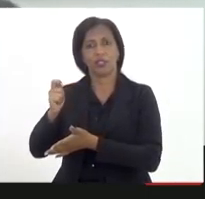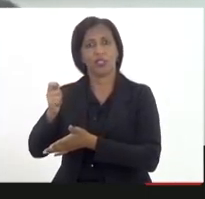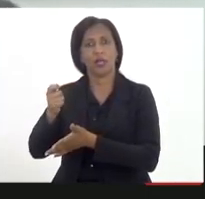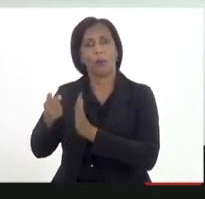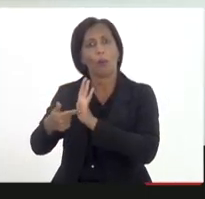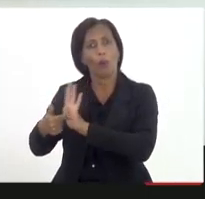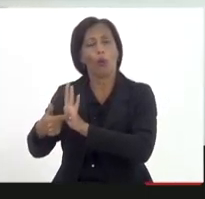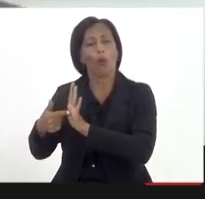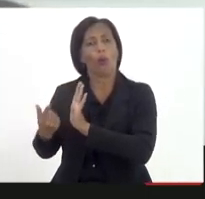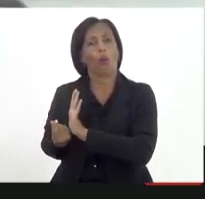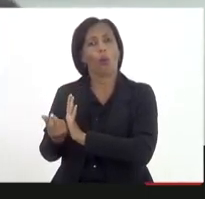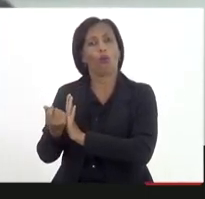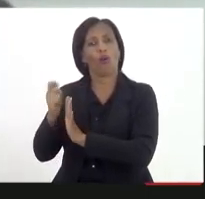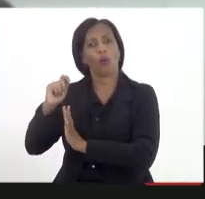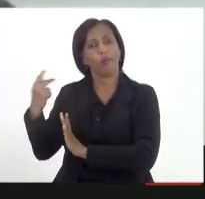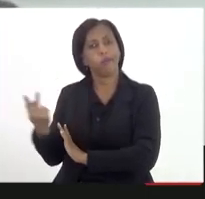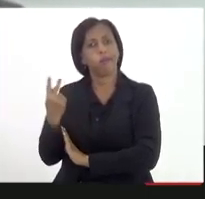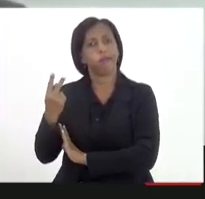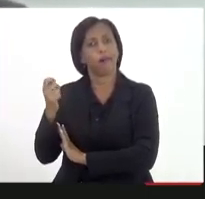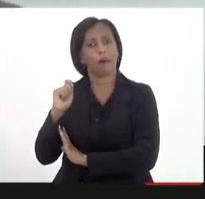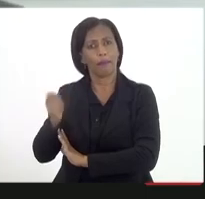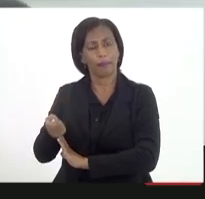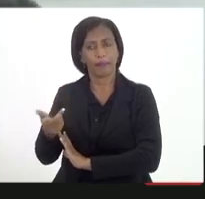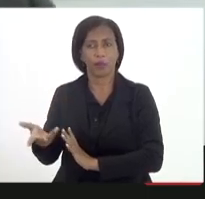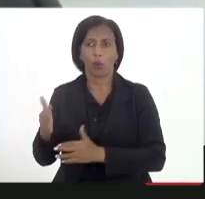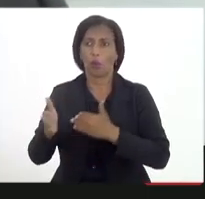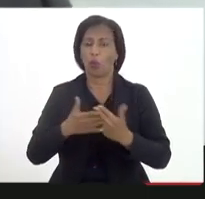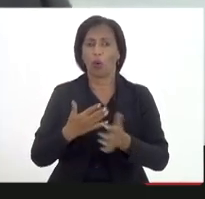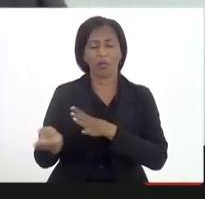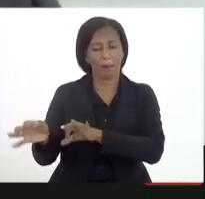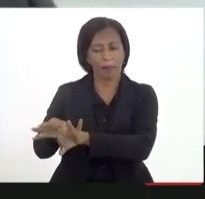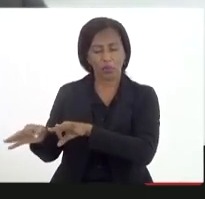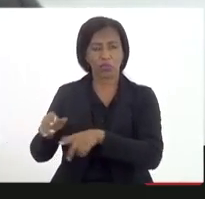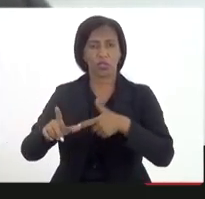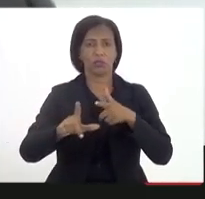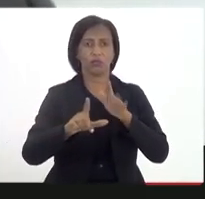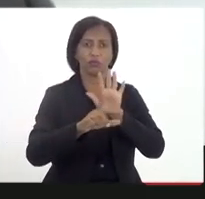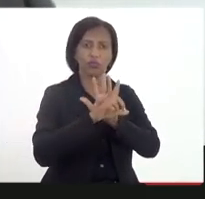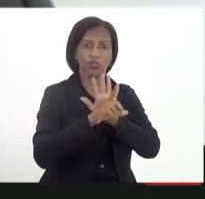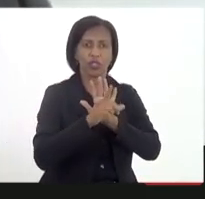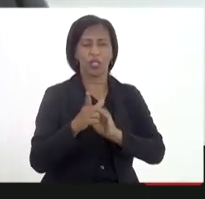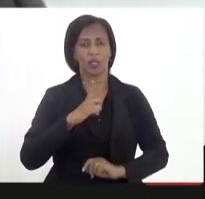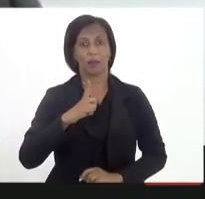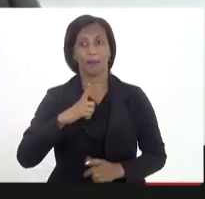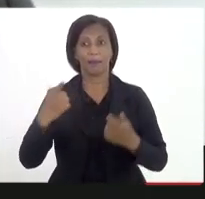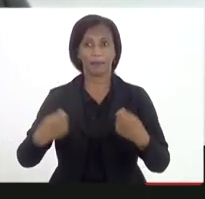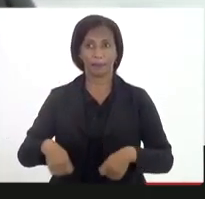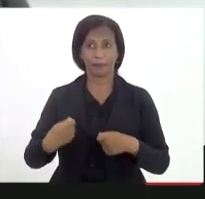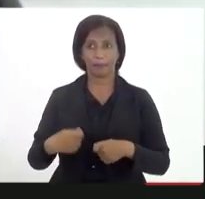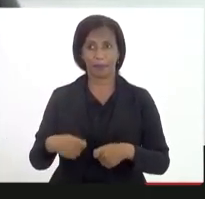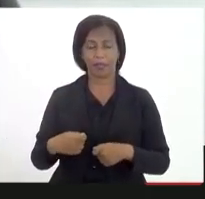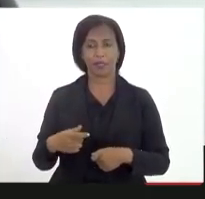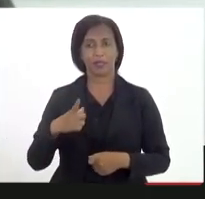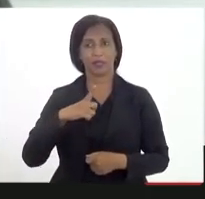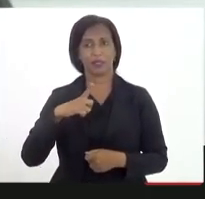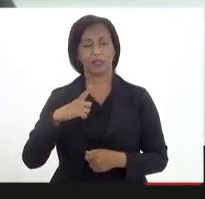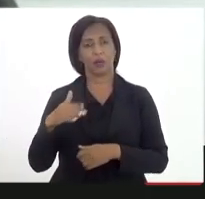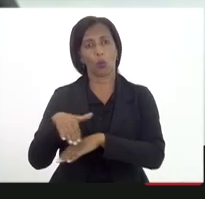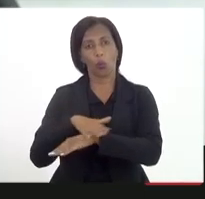missão princípio o condicional do Poder Judiciário O que é projeto de lei que venha ele tem que tem por escopo